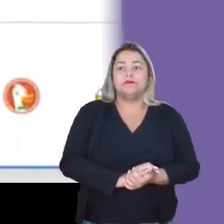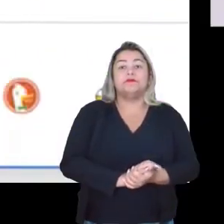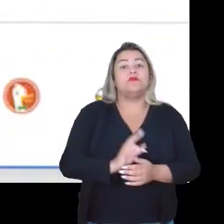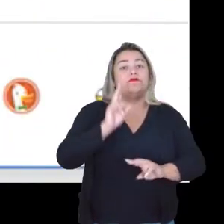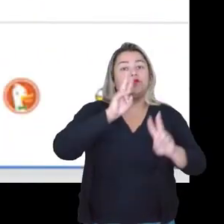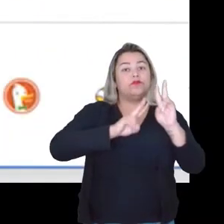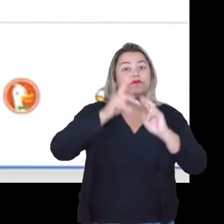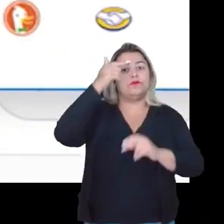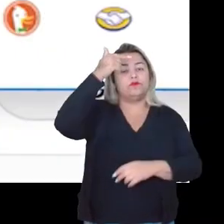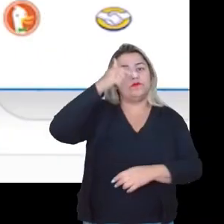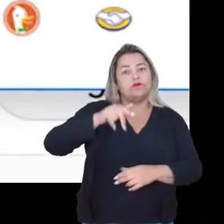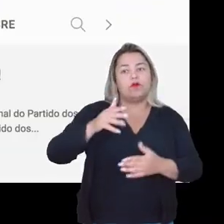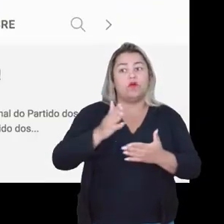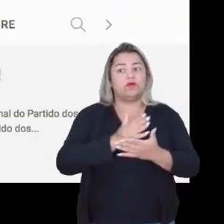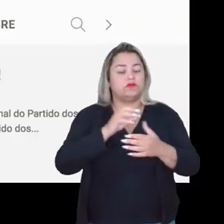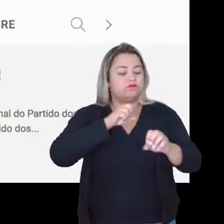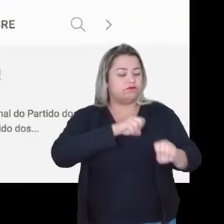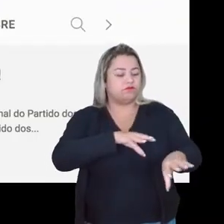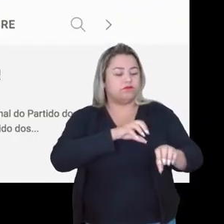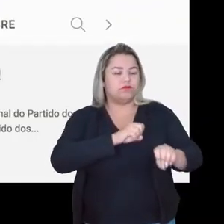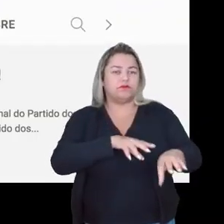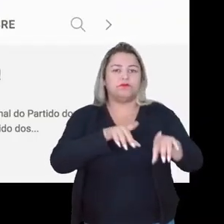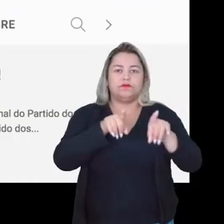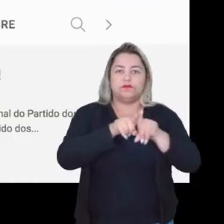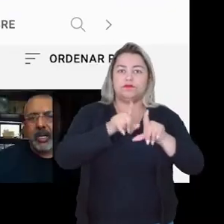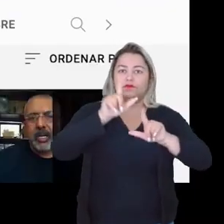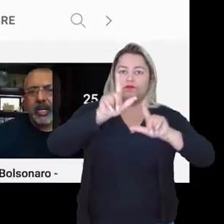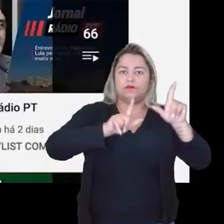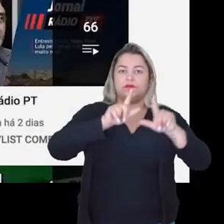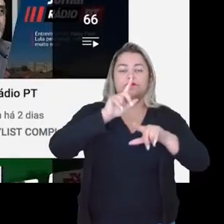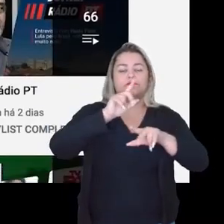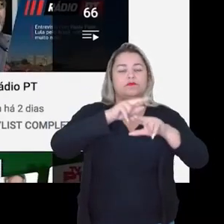Reveja esta e outras aulas na playlist TV Elas por Elas